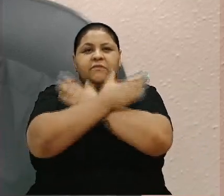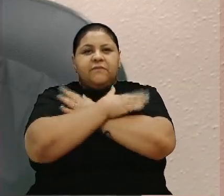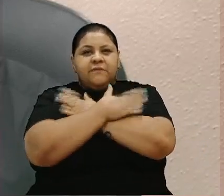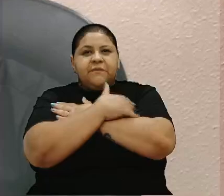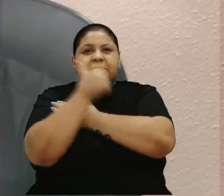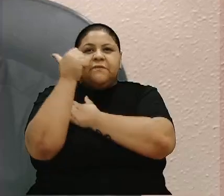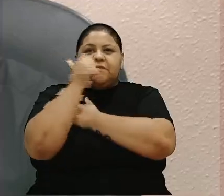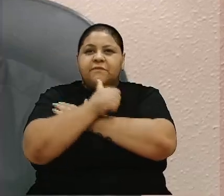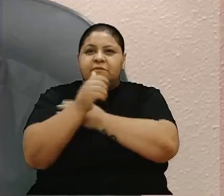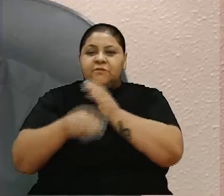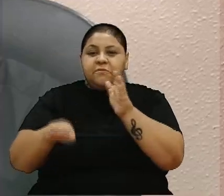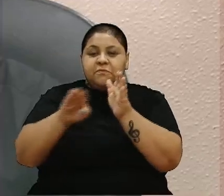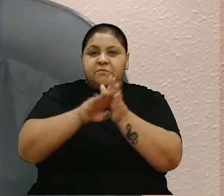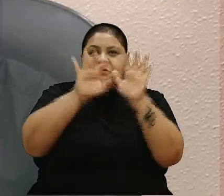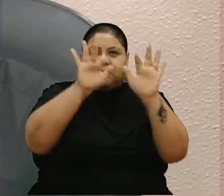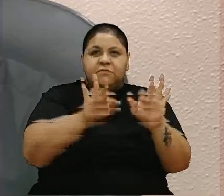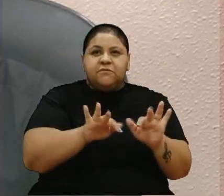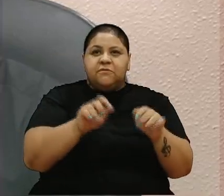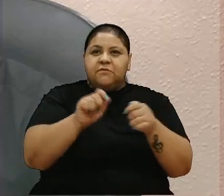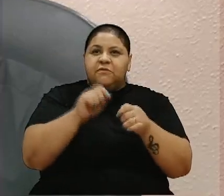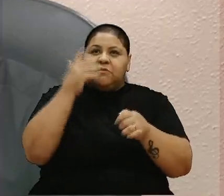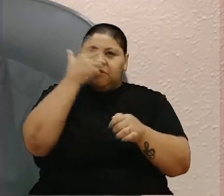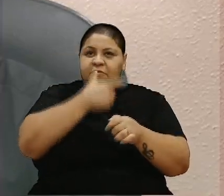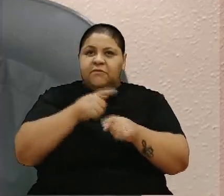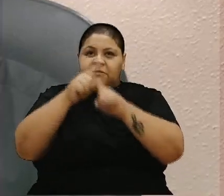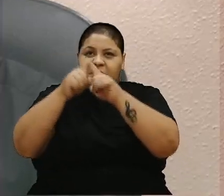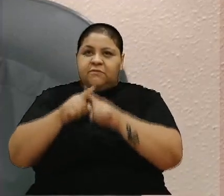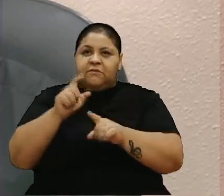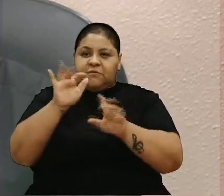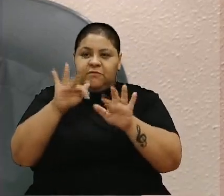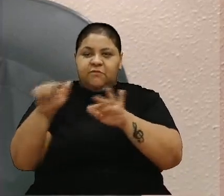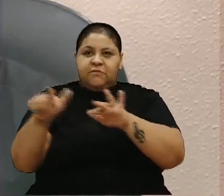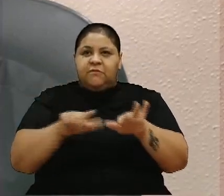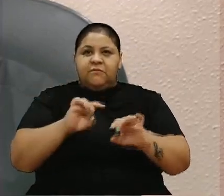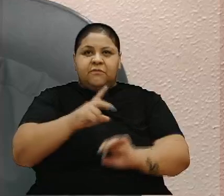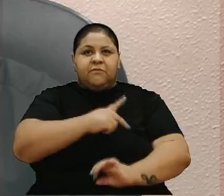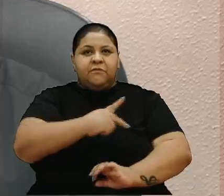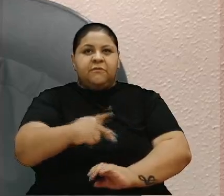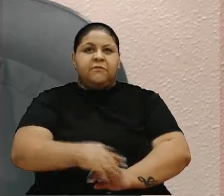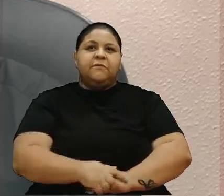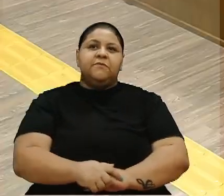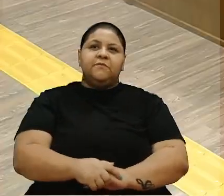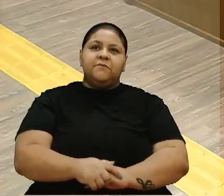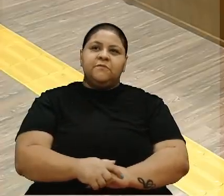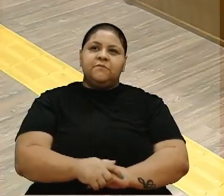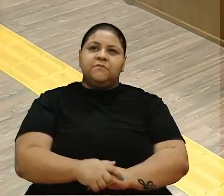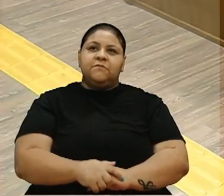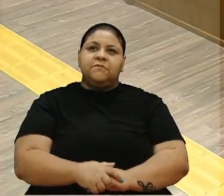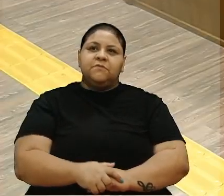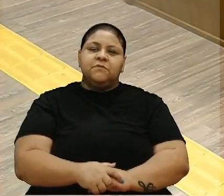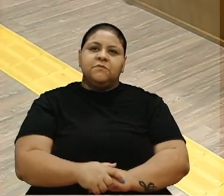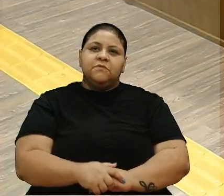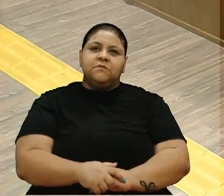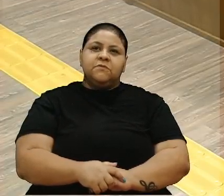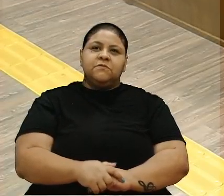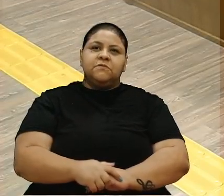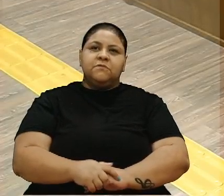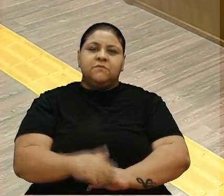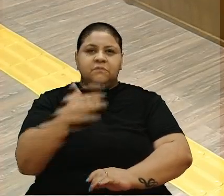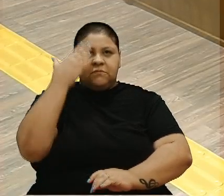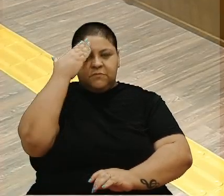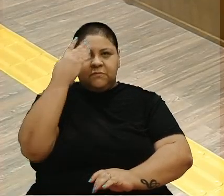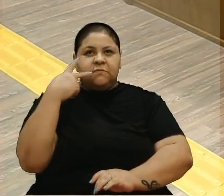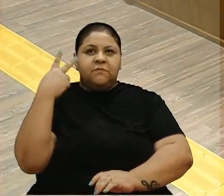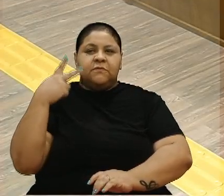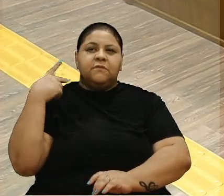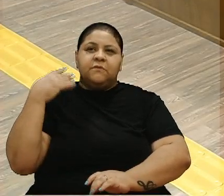gurias que chegaram na final e que fizeram bonito no campeonato desse final de semana. Era isso, senhor presidente. Obrigado, vereador Andressa